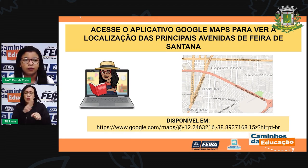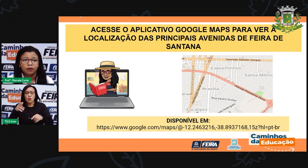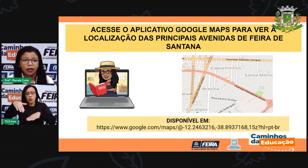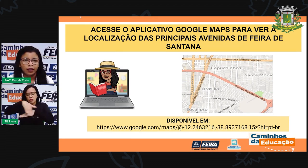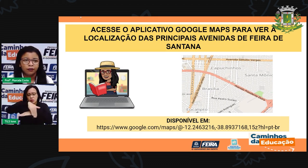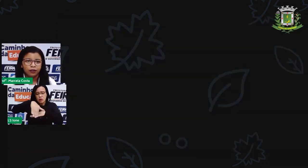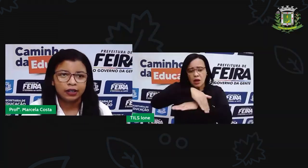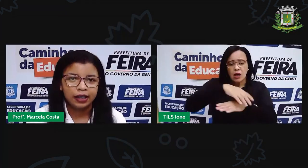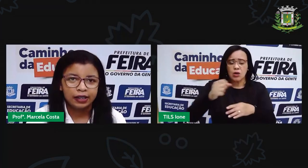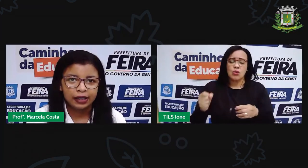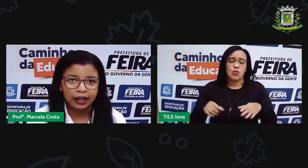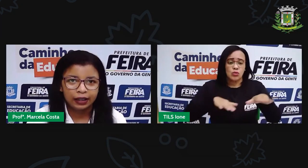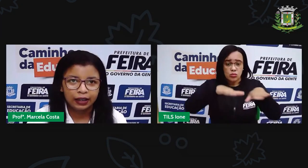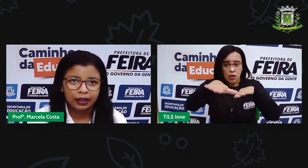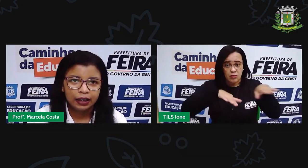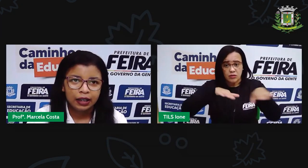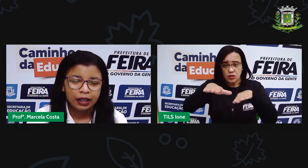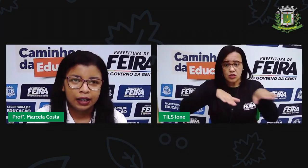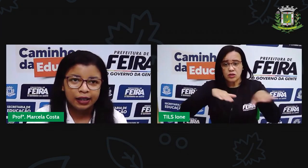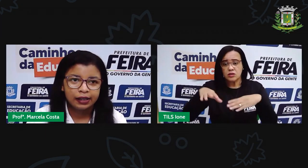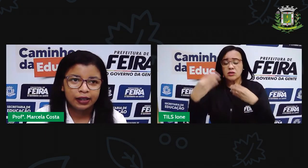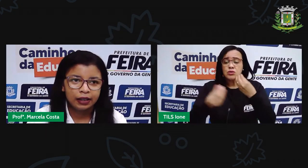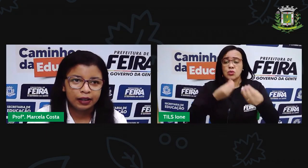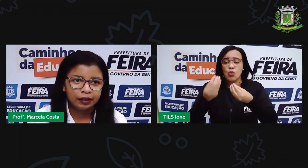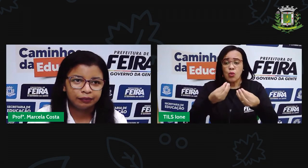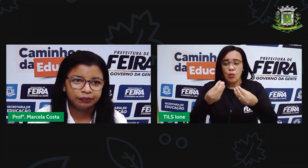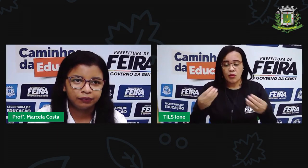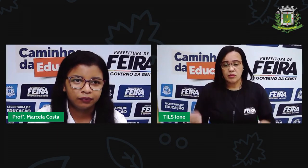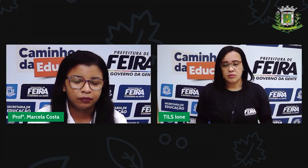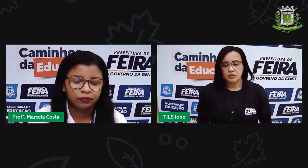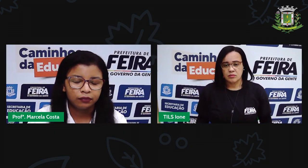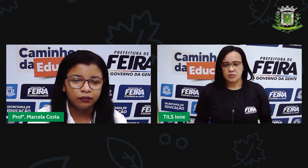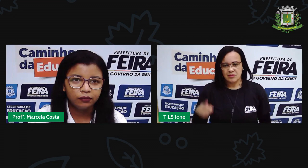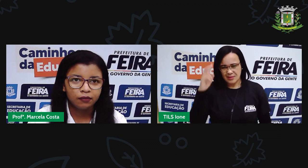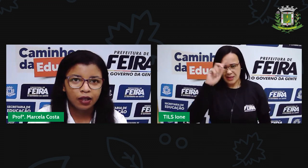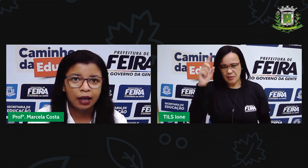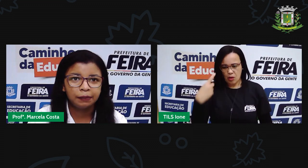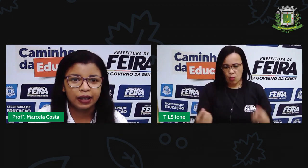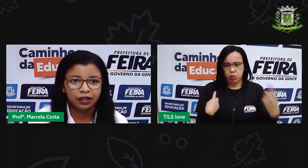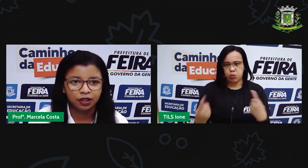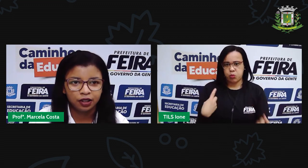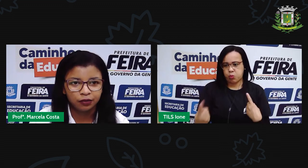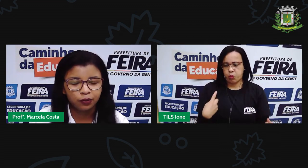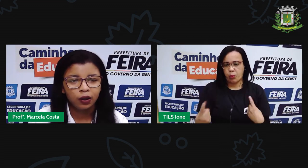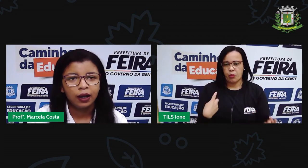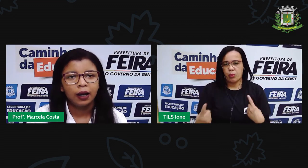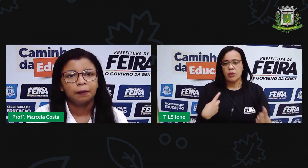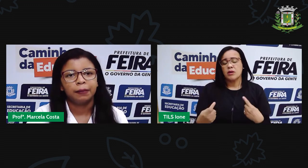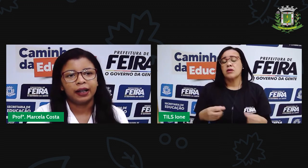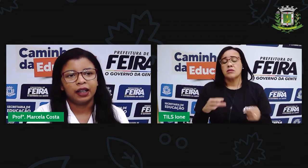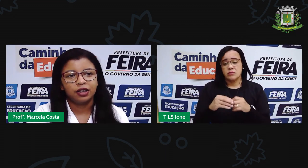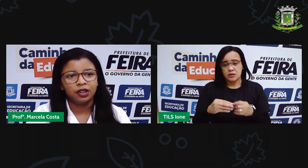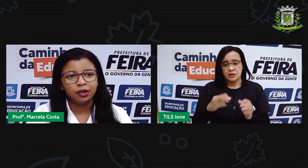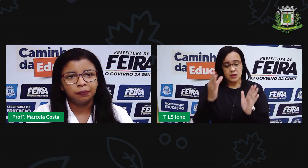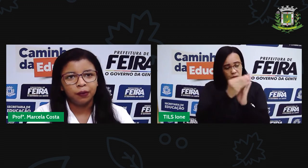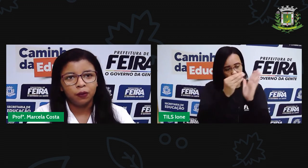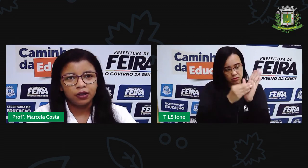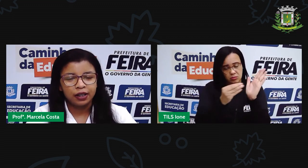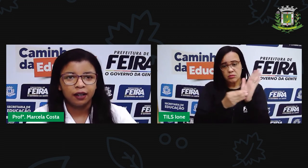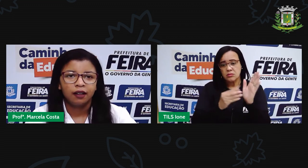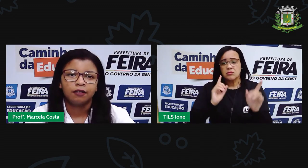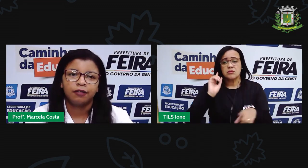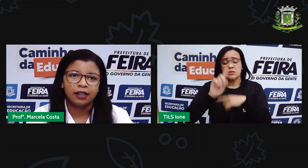Eu vou acertar aqui esse aplicativo, para que a gente